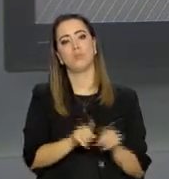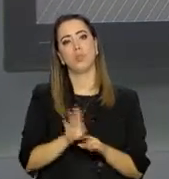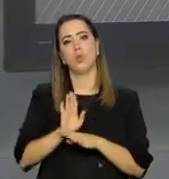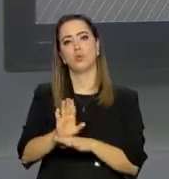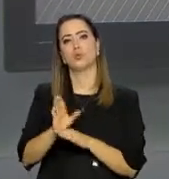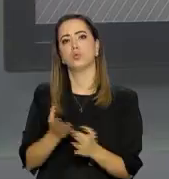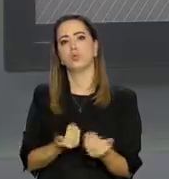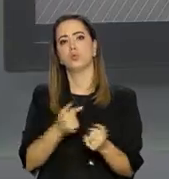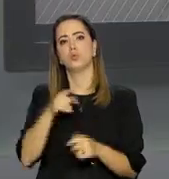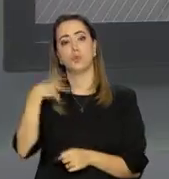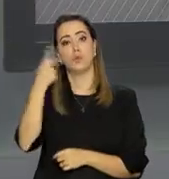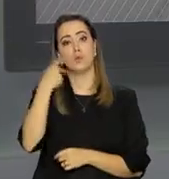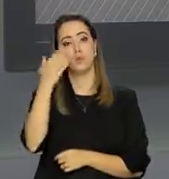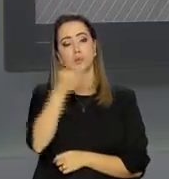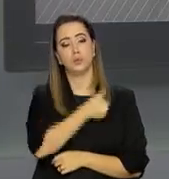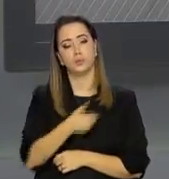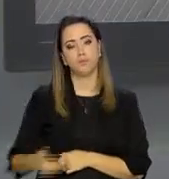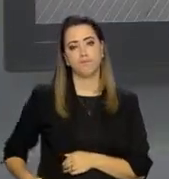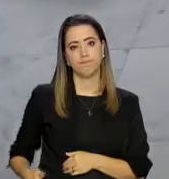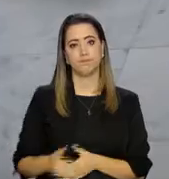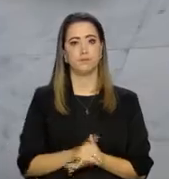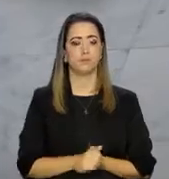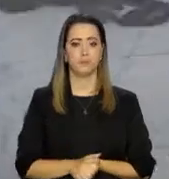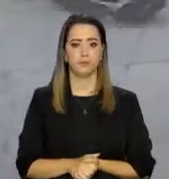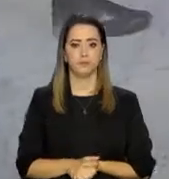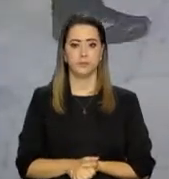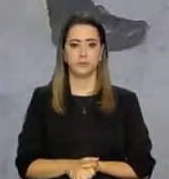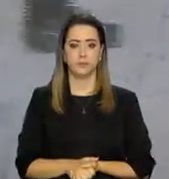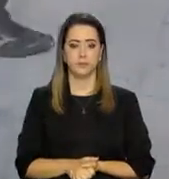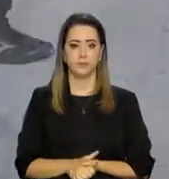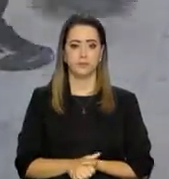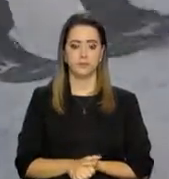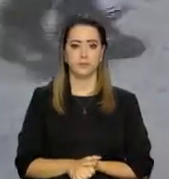aos jovens uma política de Estado.